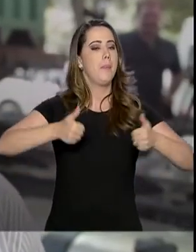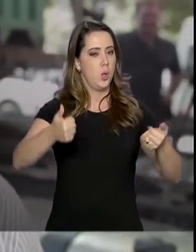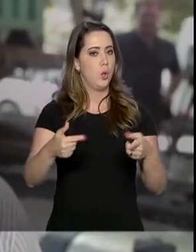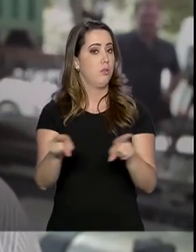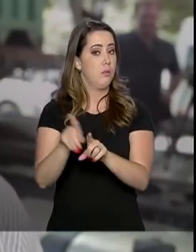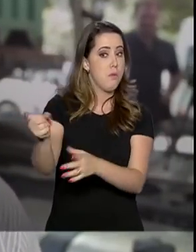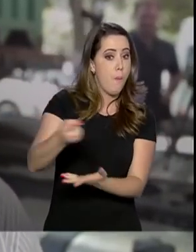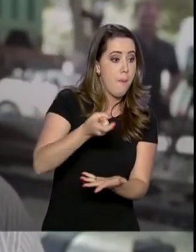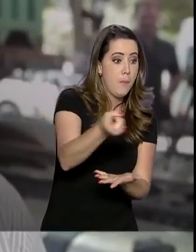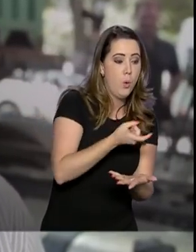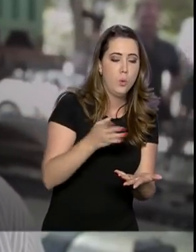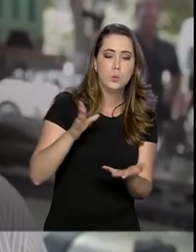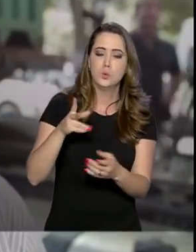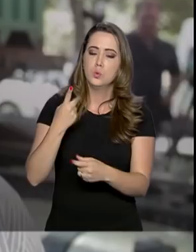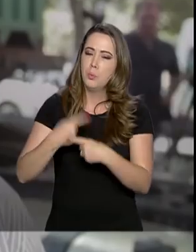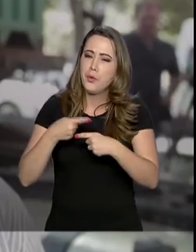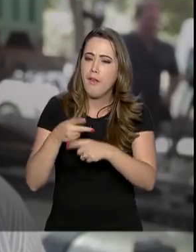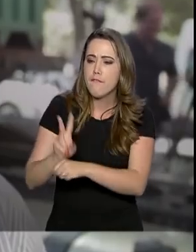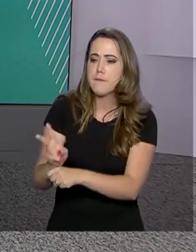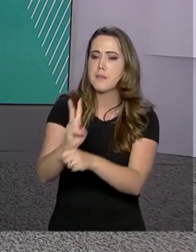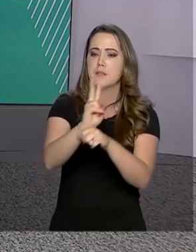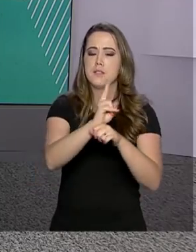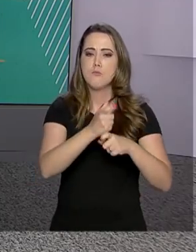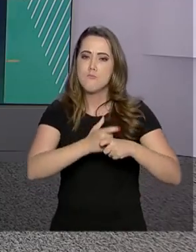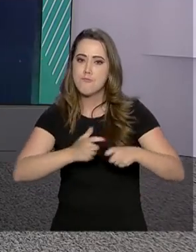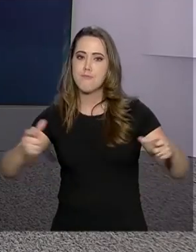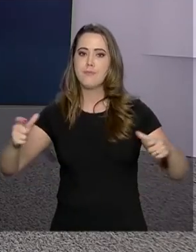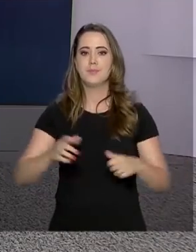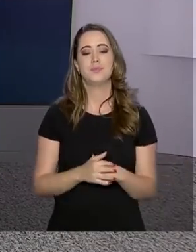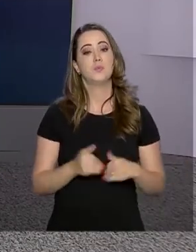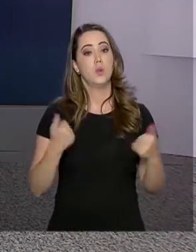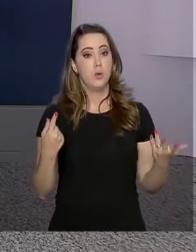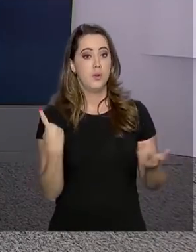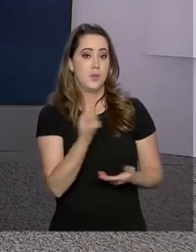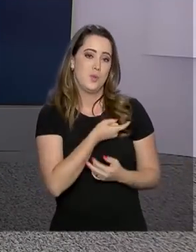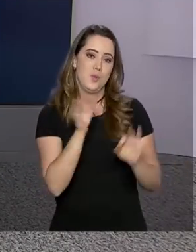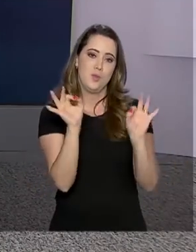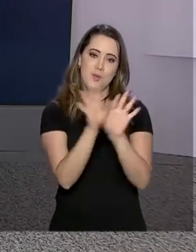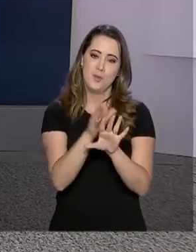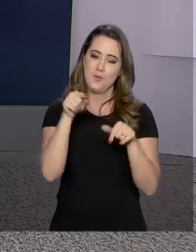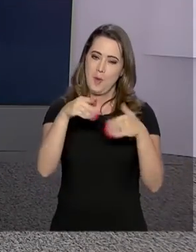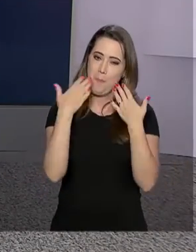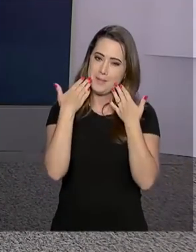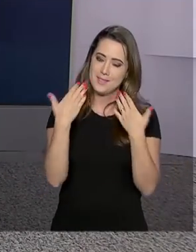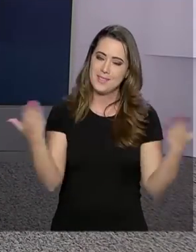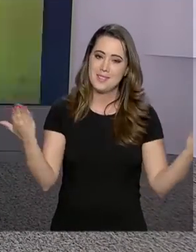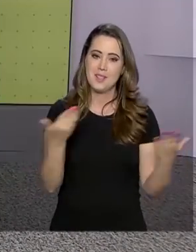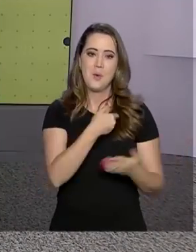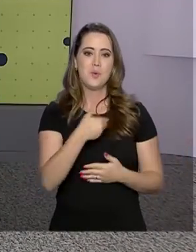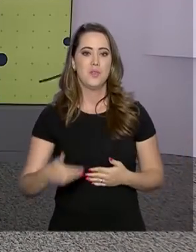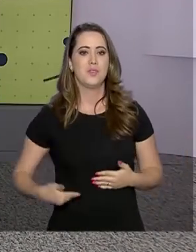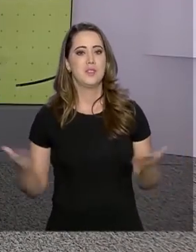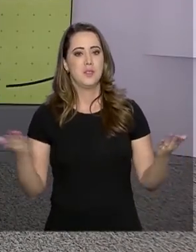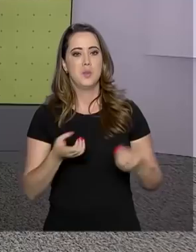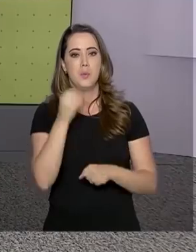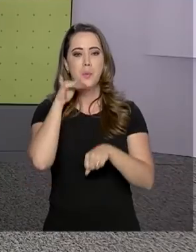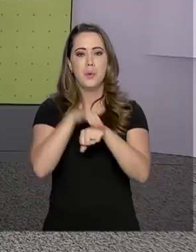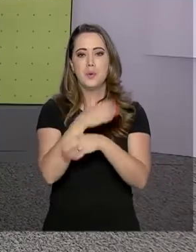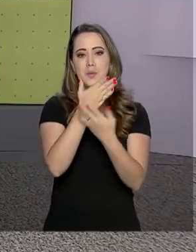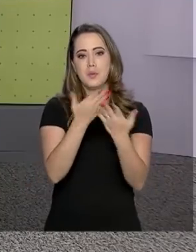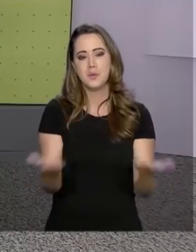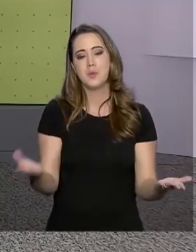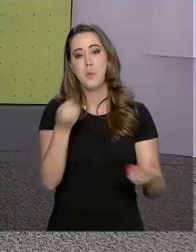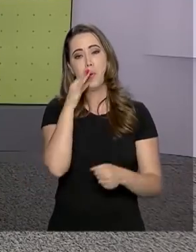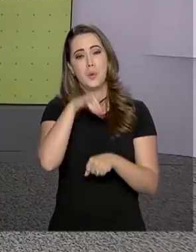também por meio de uma fiscalização maior. E com isso nós terminamos esta edição do Governo Agora. Boa noite,